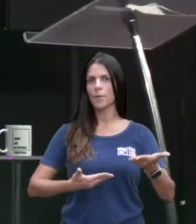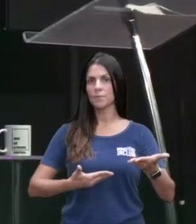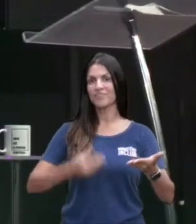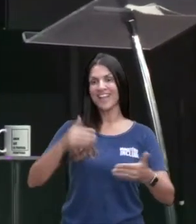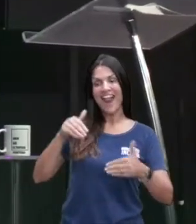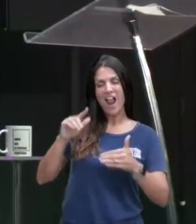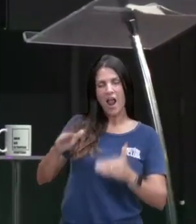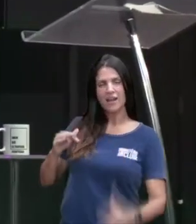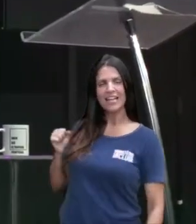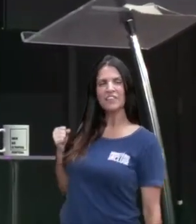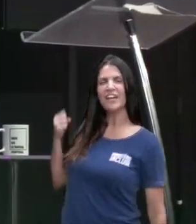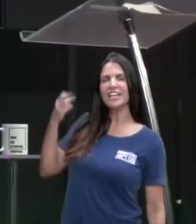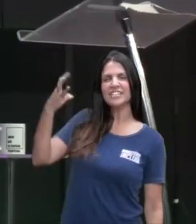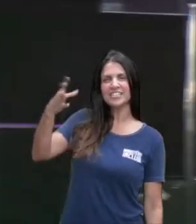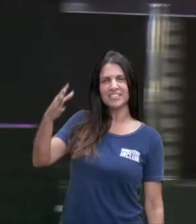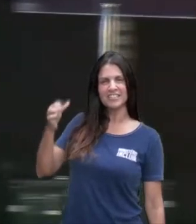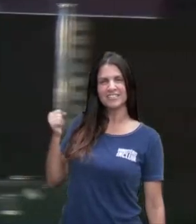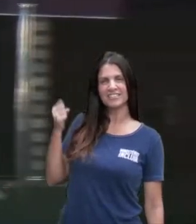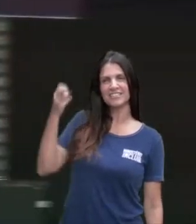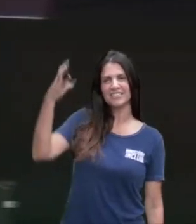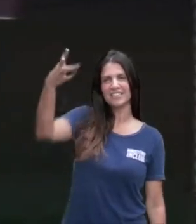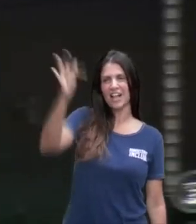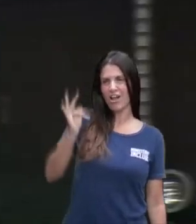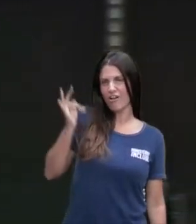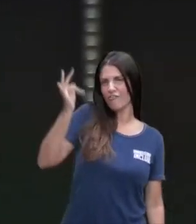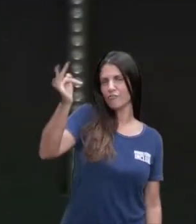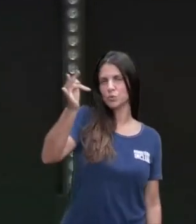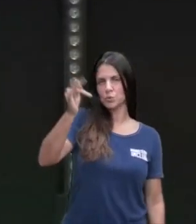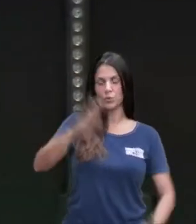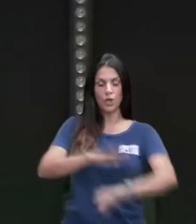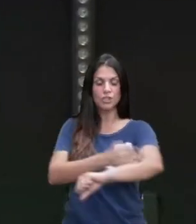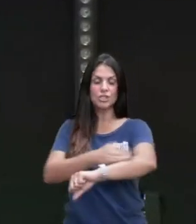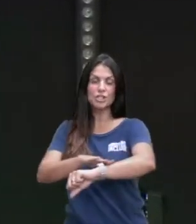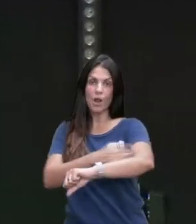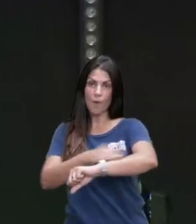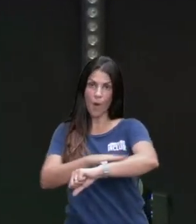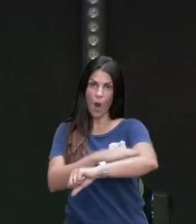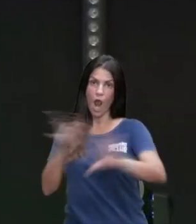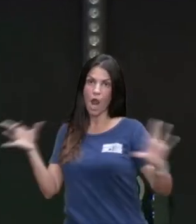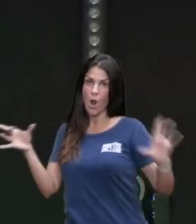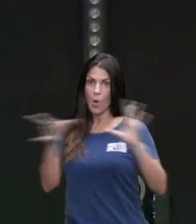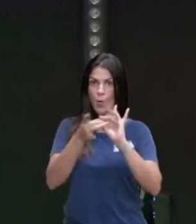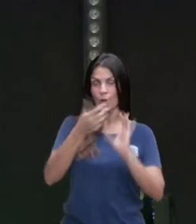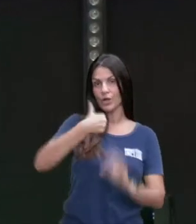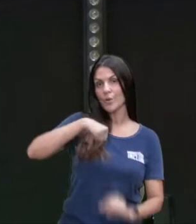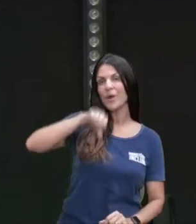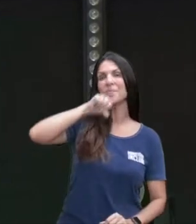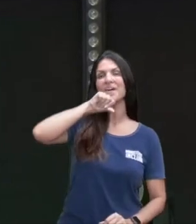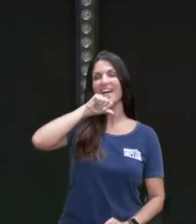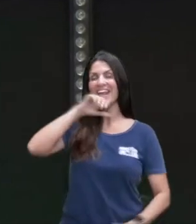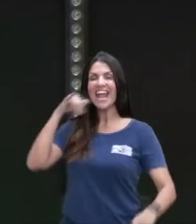único a mãe engano o pai Isaque e então Isaac ao invés de abençoar Esaú com a primogenitura